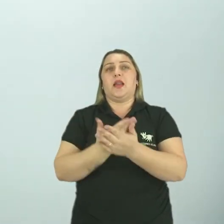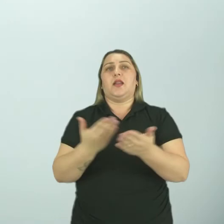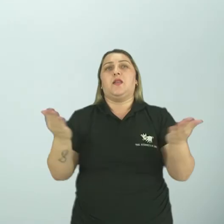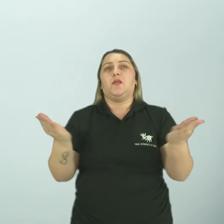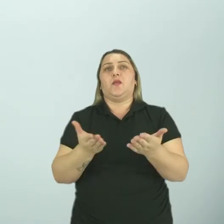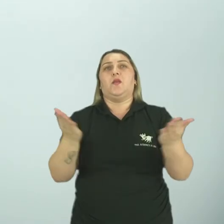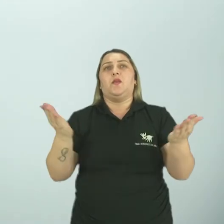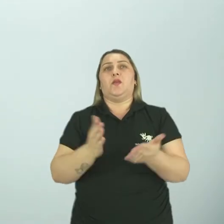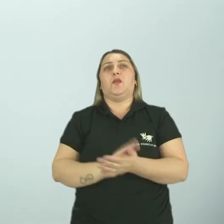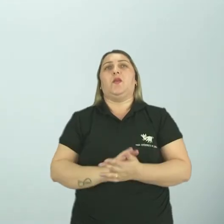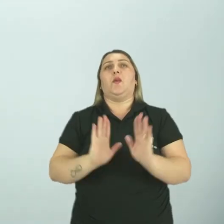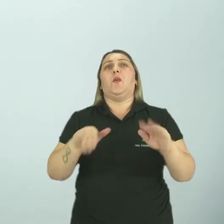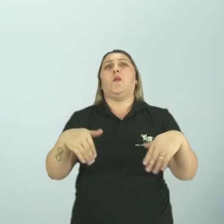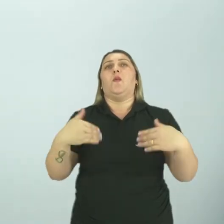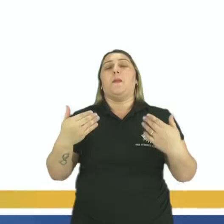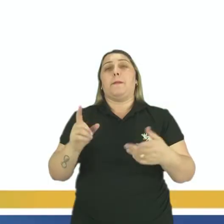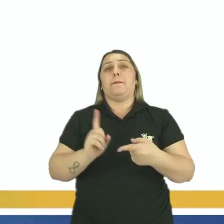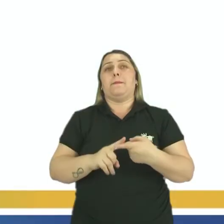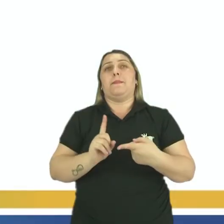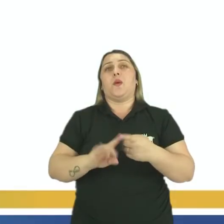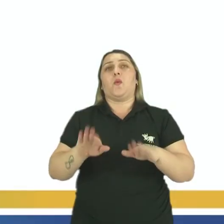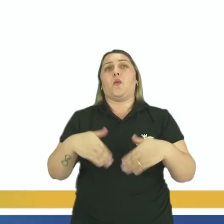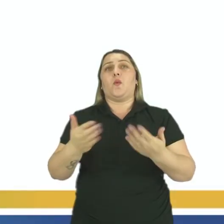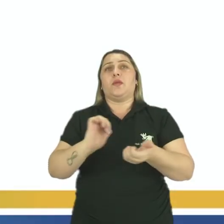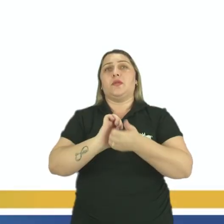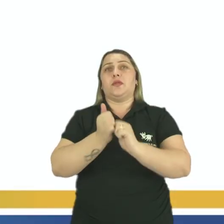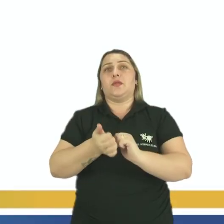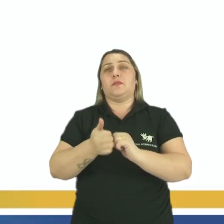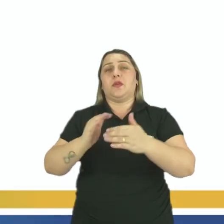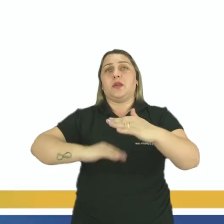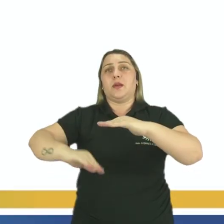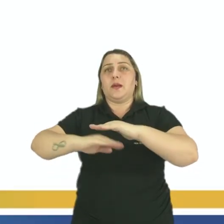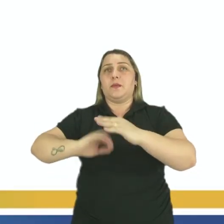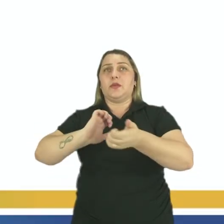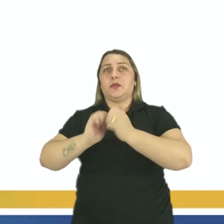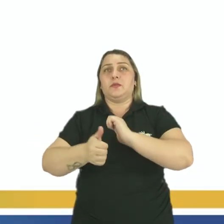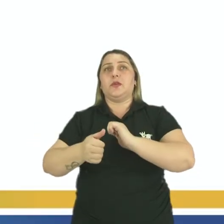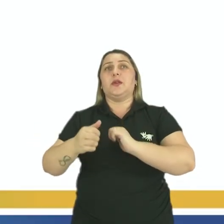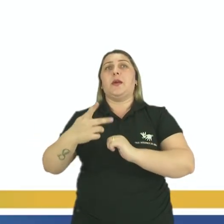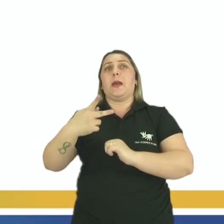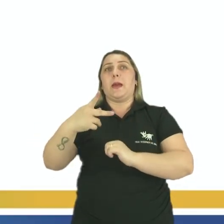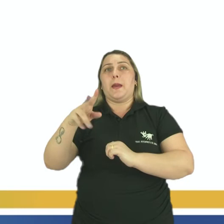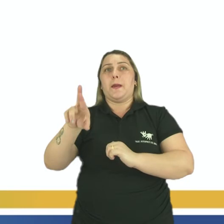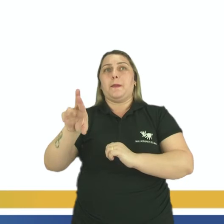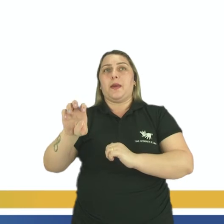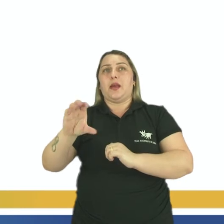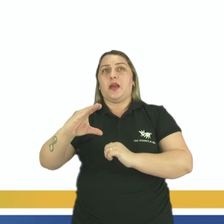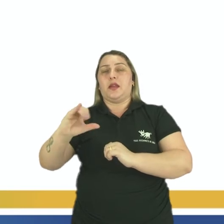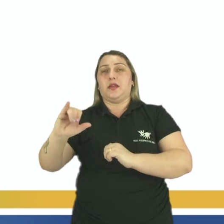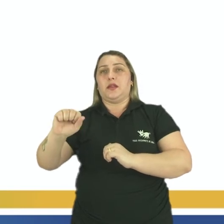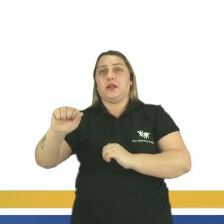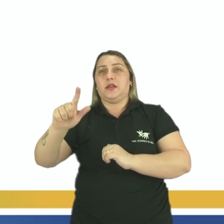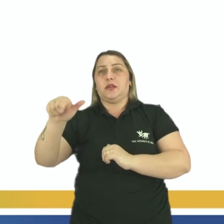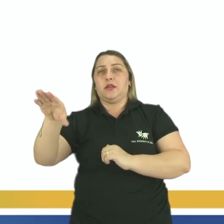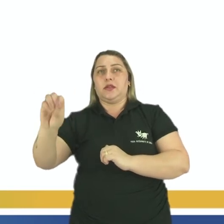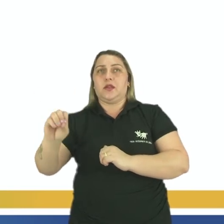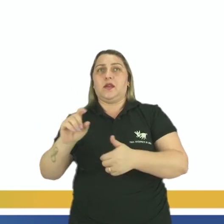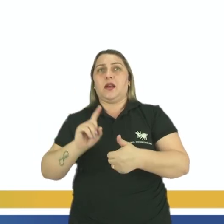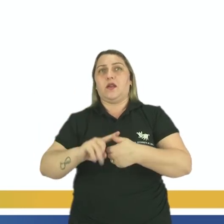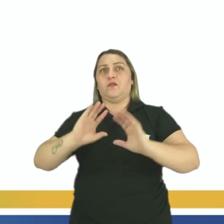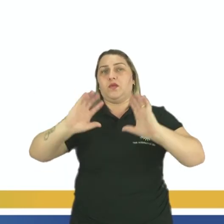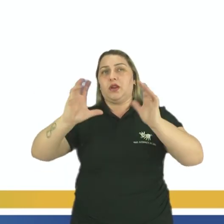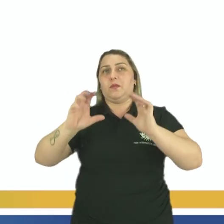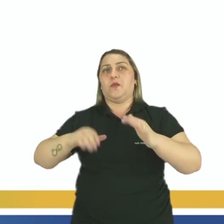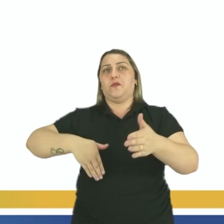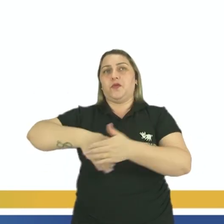aula de hoje. Vamos lá. Primeira, qual dos esportes abaixo é um esporte de precisão?